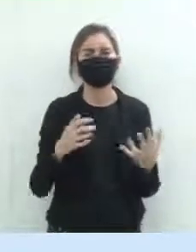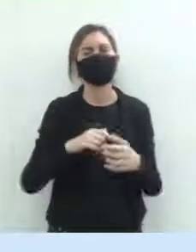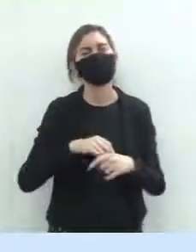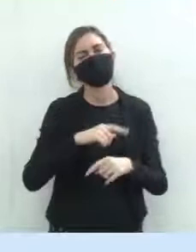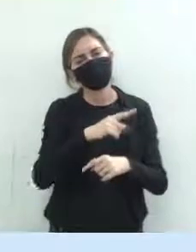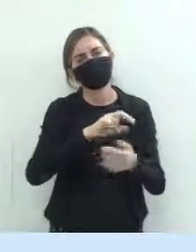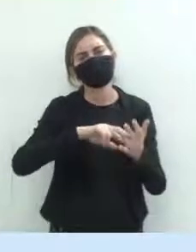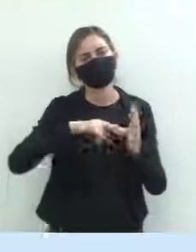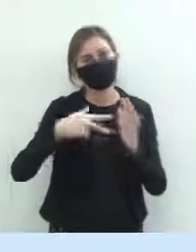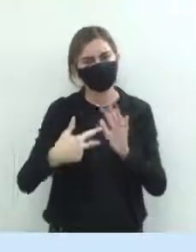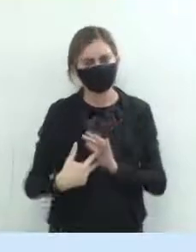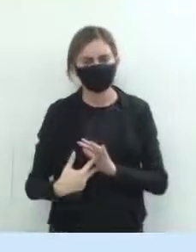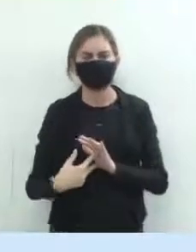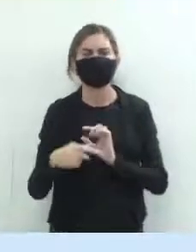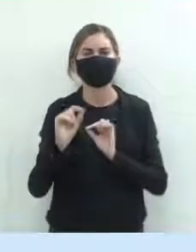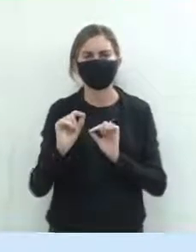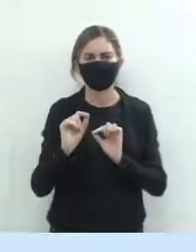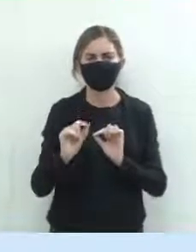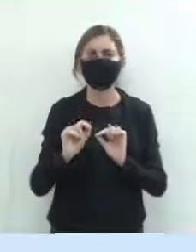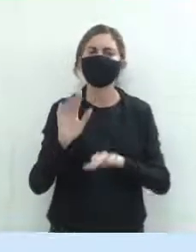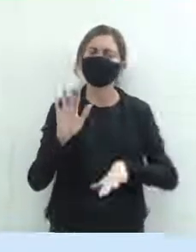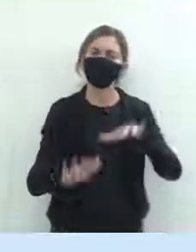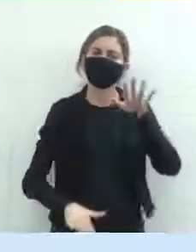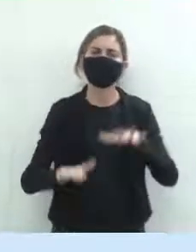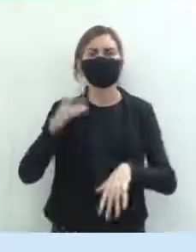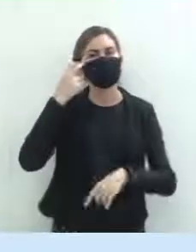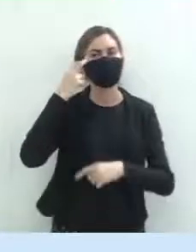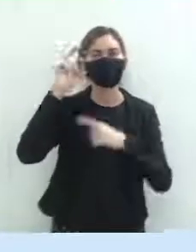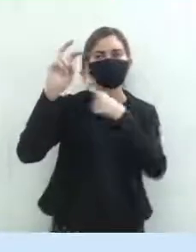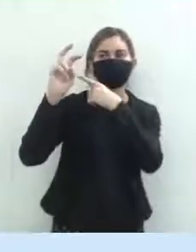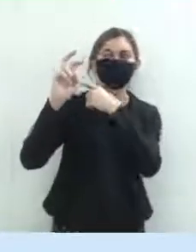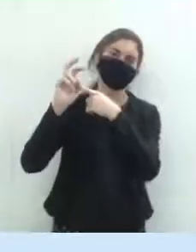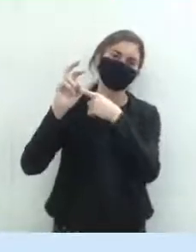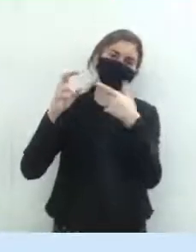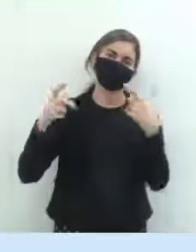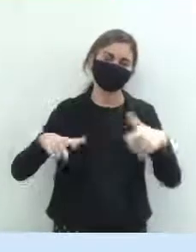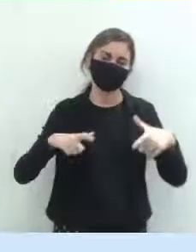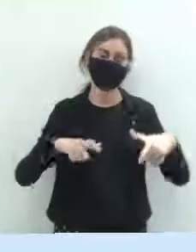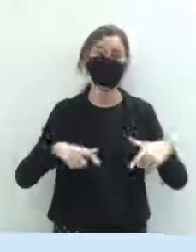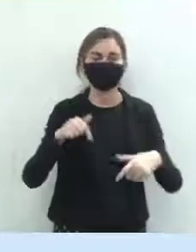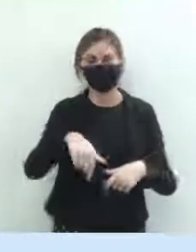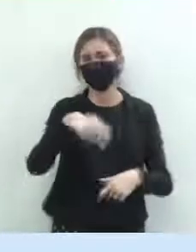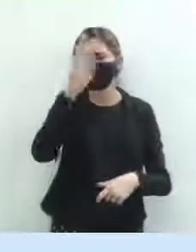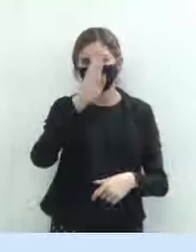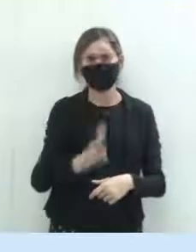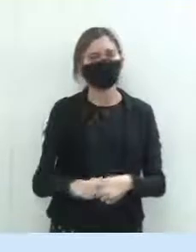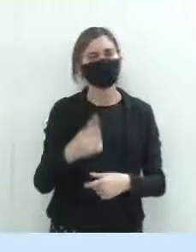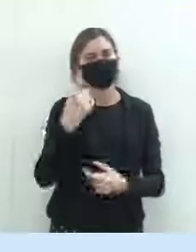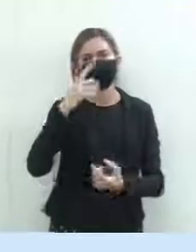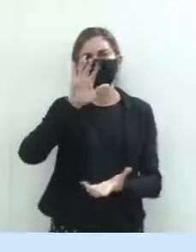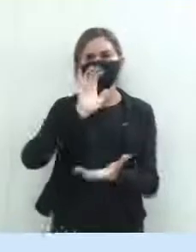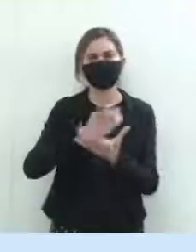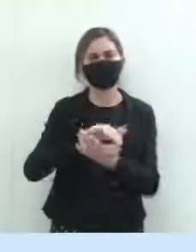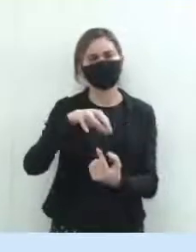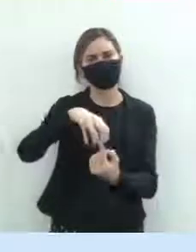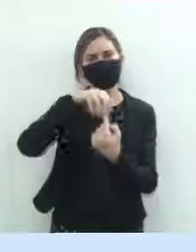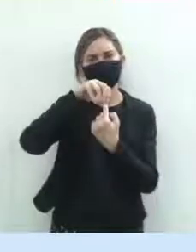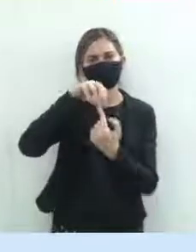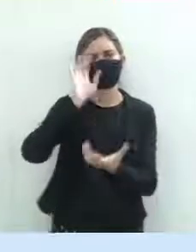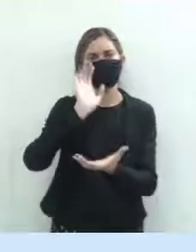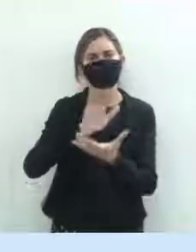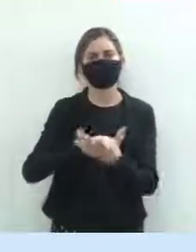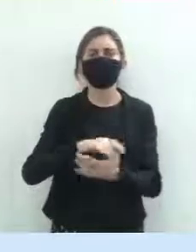poligamia, significa que vai depender da cultura, certo? Aqui no Brasil, o casamento tem que ser